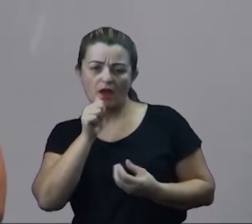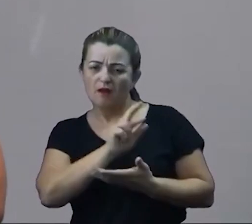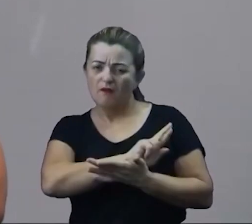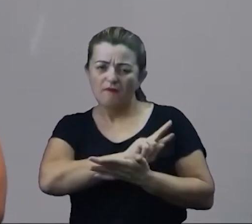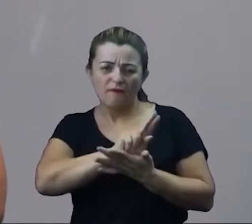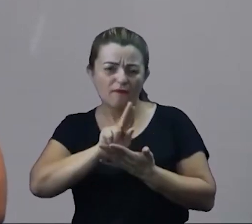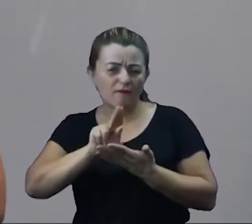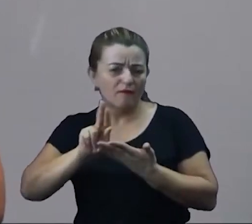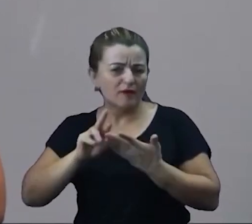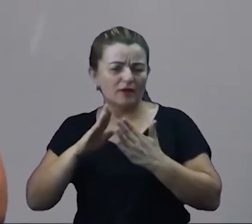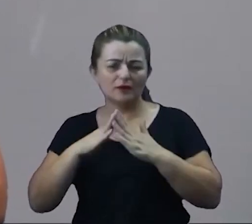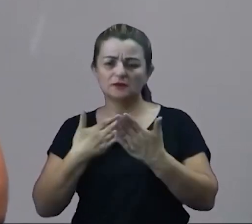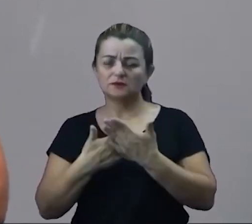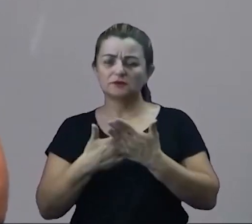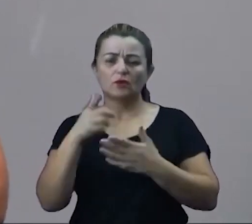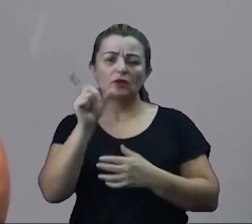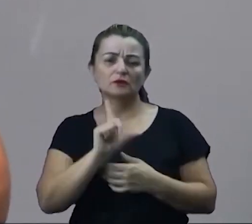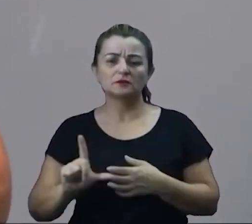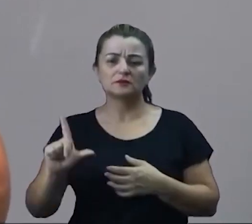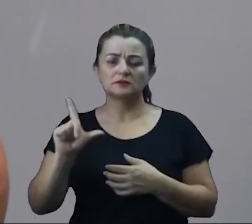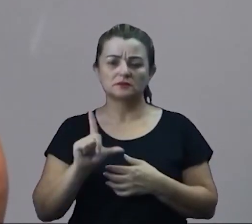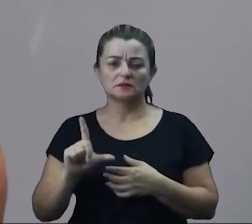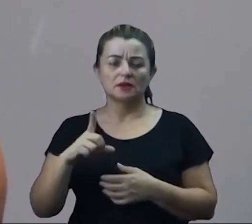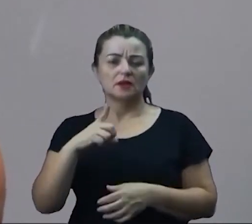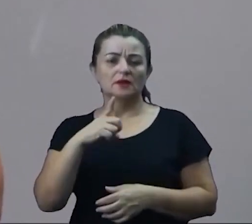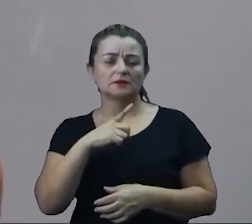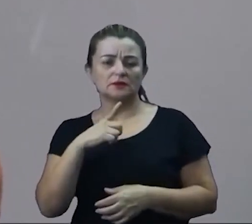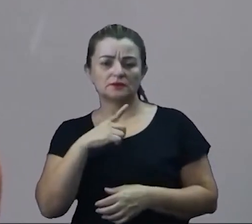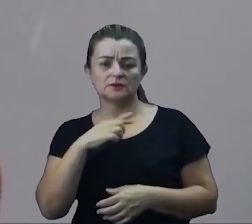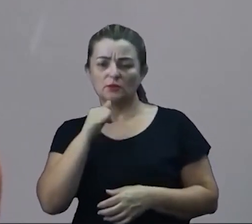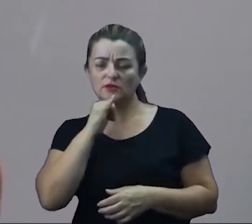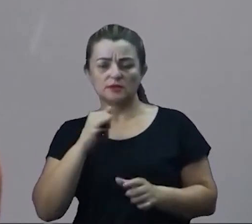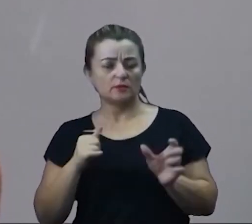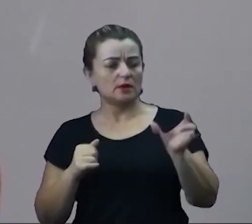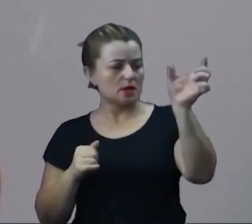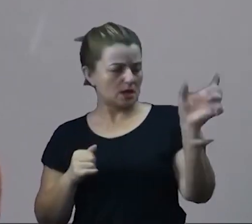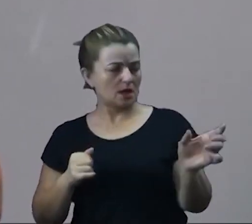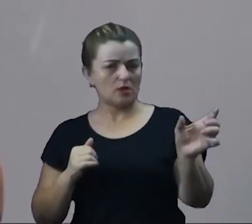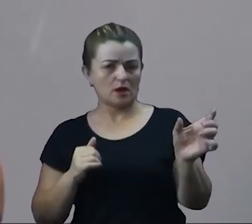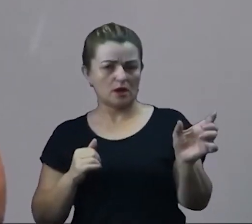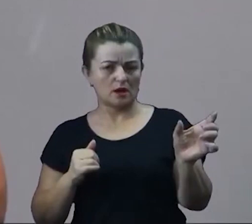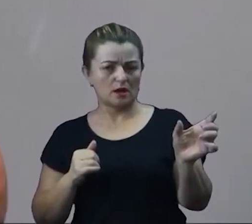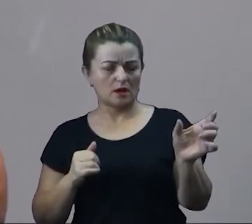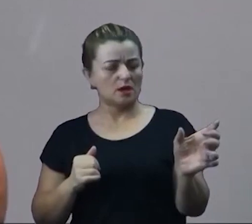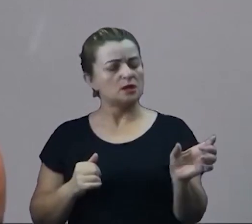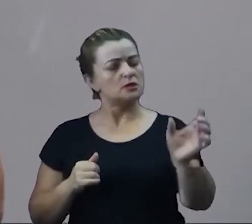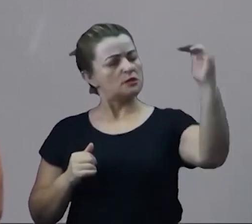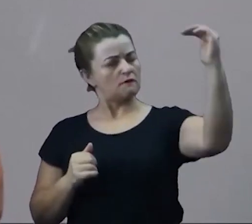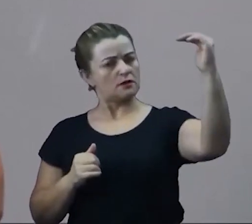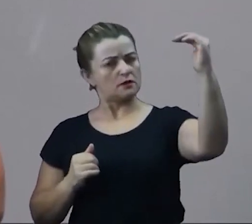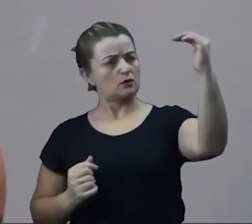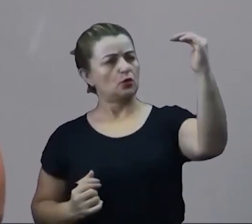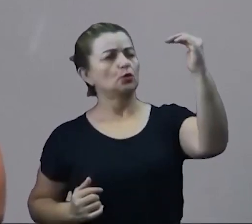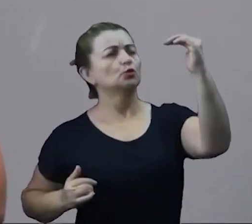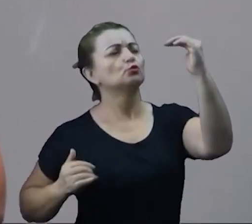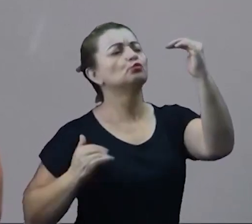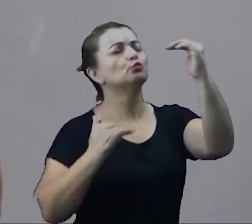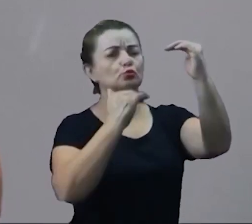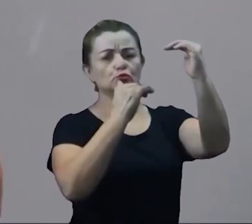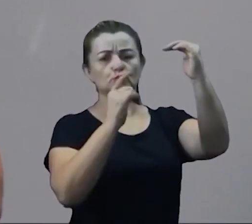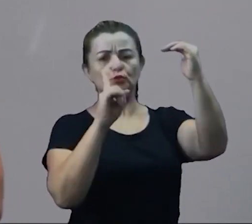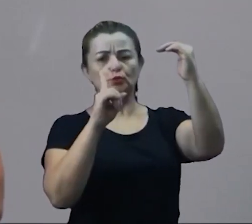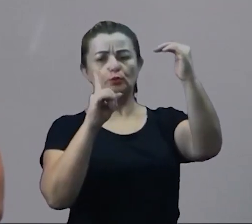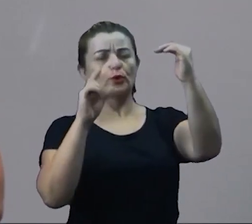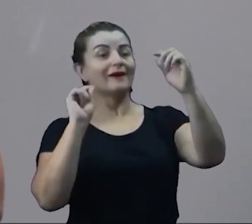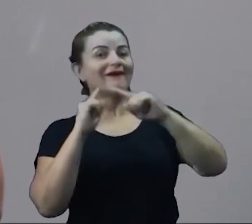várias escolas literárias, ela foi tida como um ser inalcançável. É isso mesmo, ela não era uma mulher alcançável, porque ela